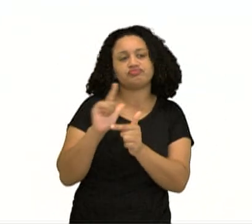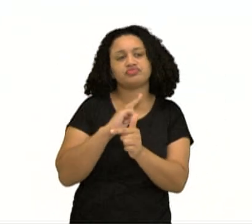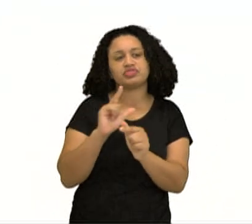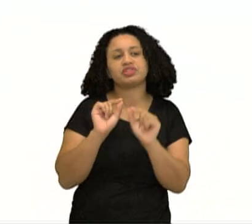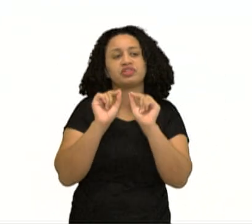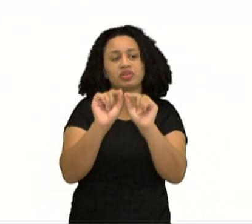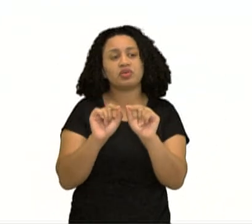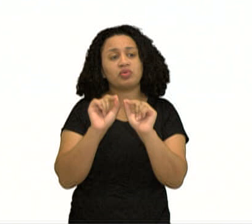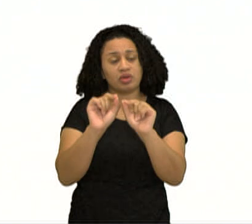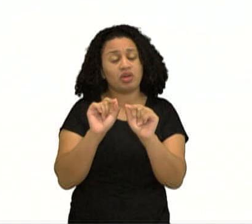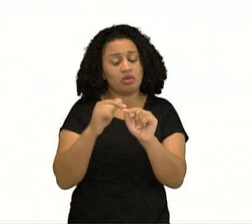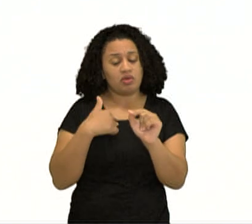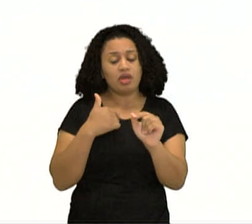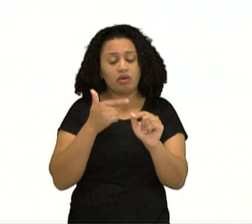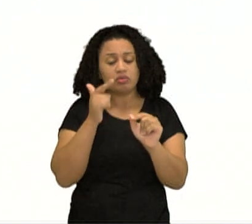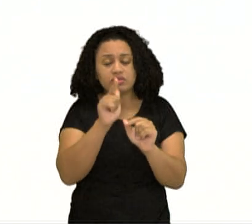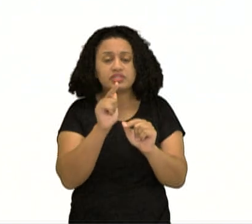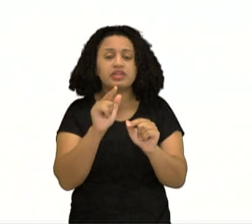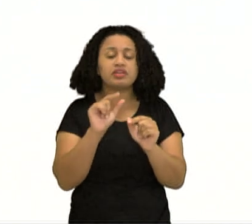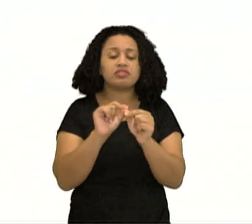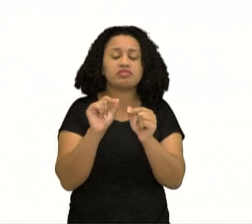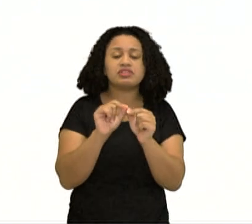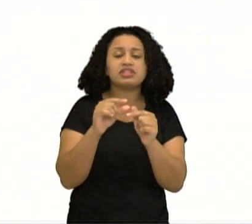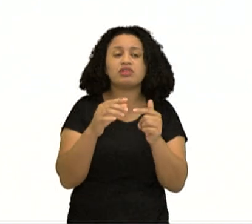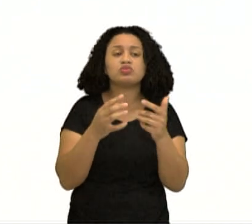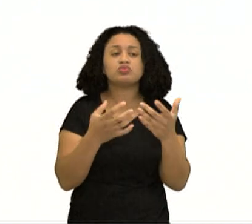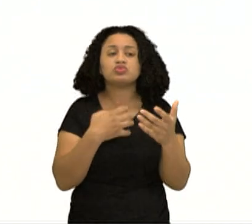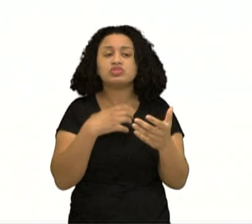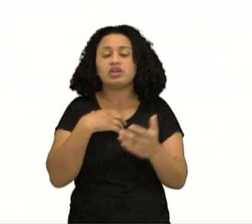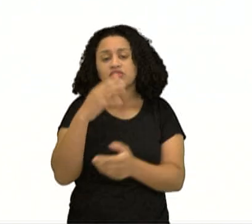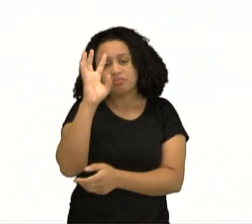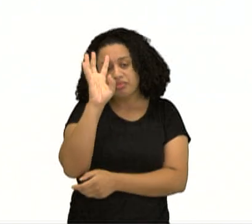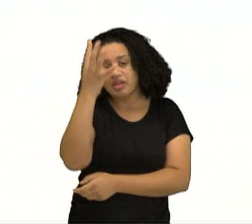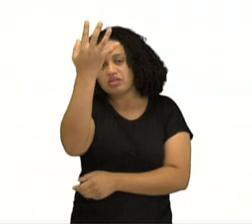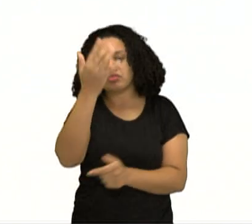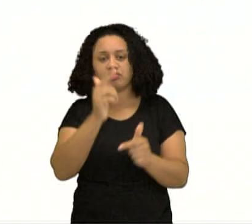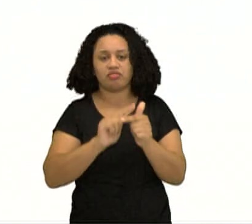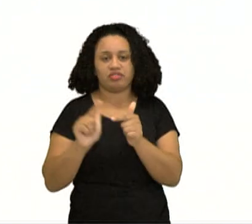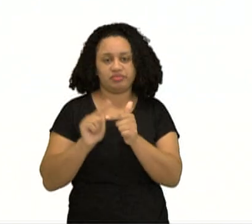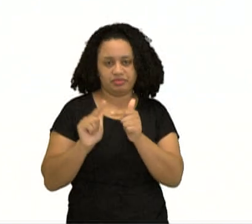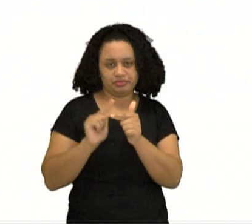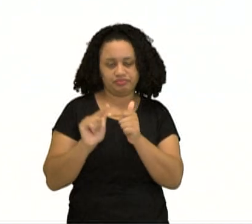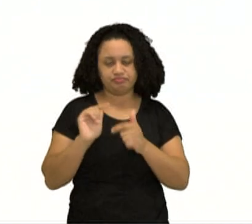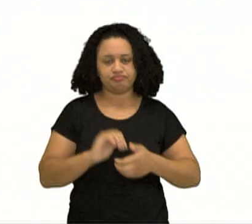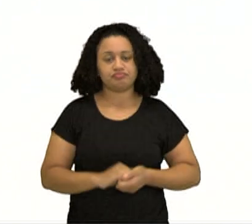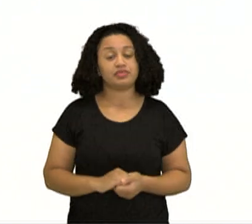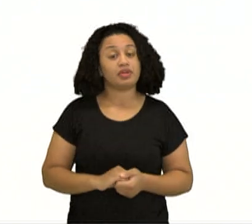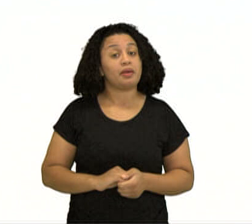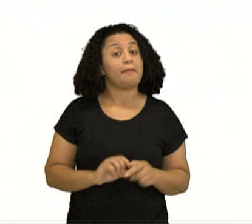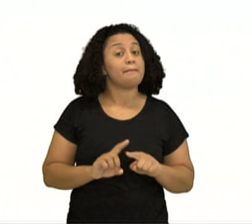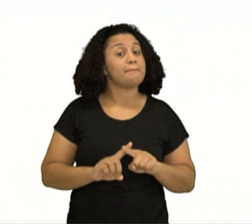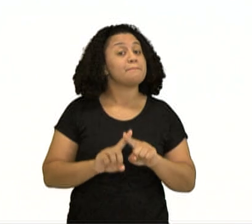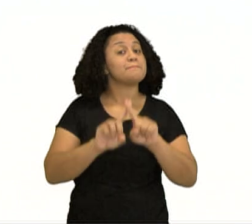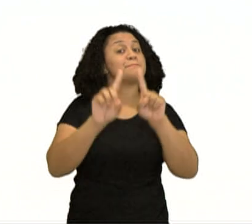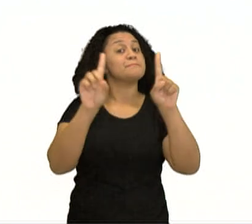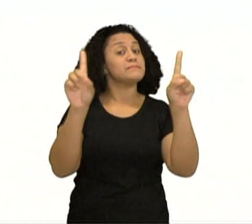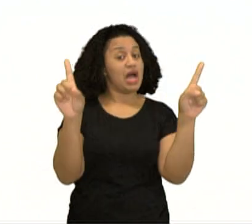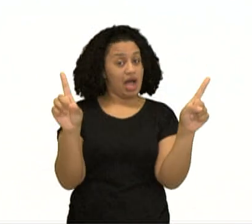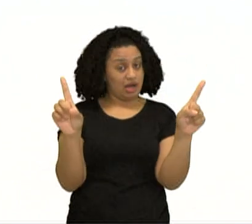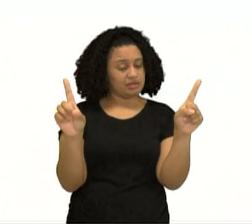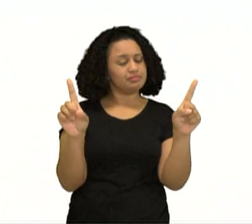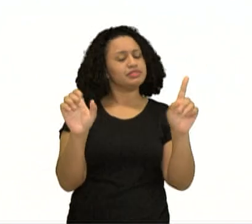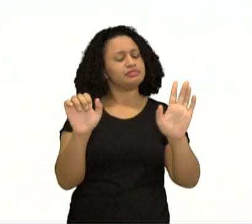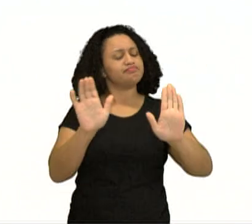é o desenvolvimento de meios para a solução desse sufoco, mas com uma